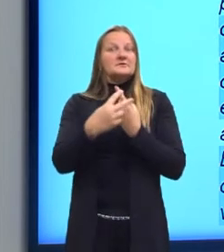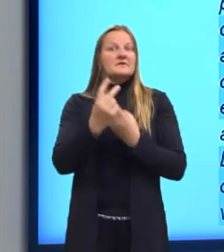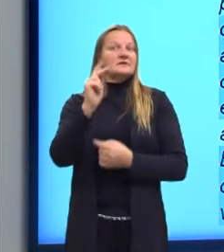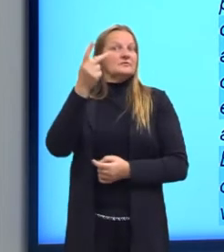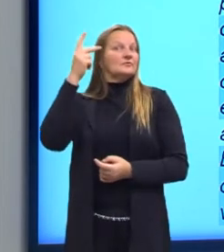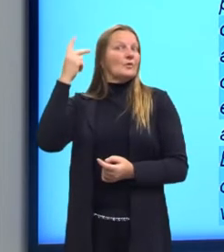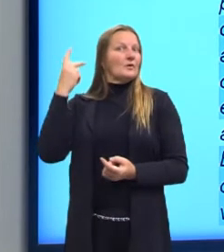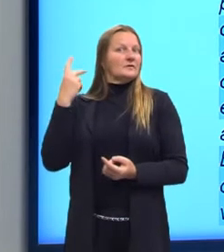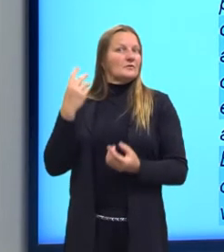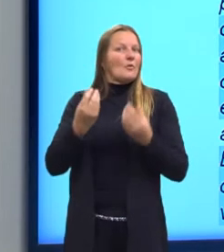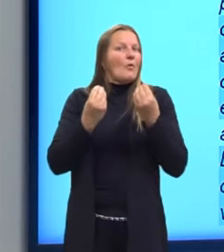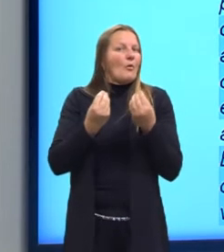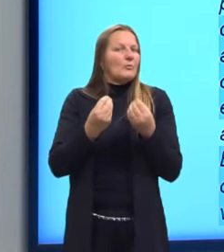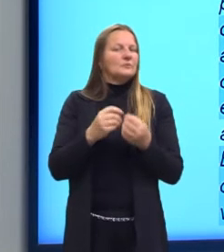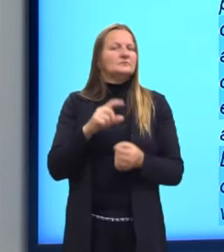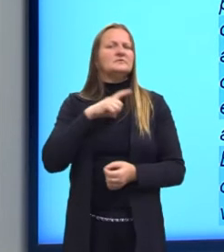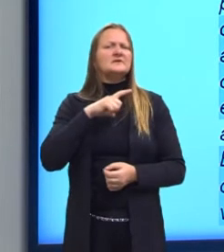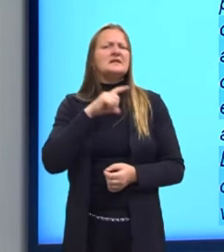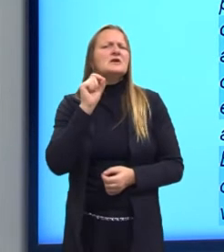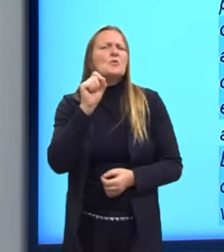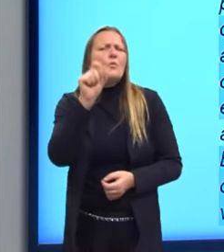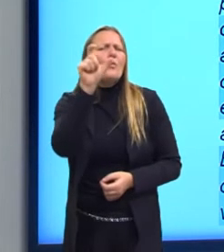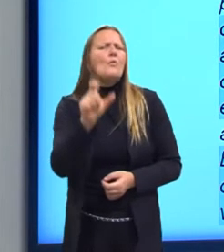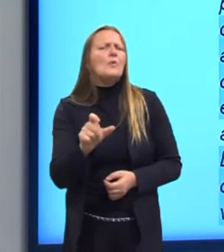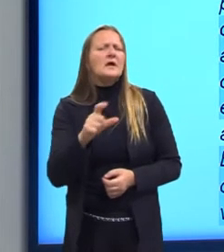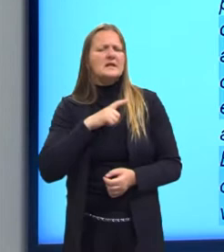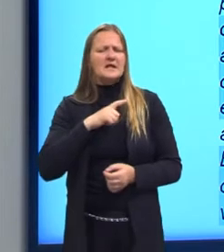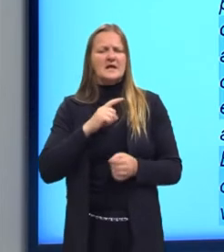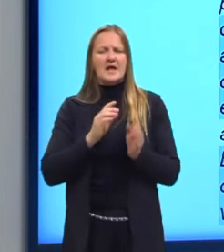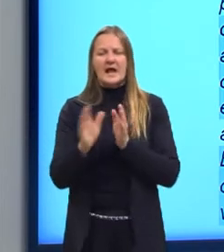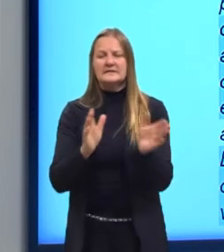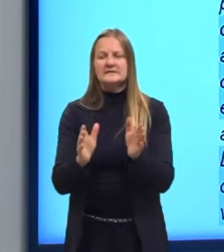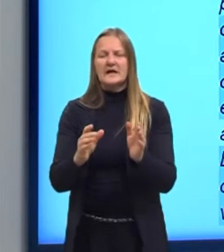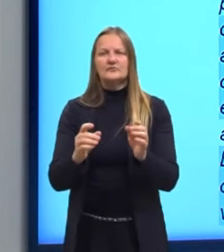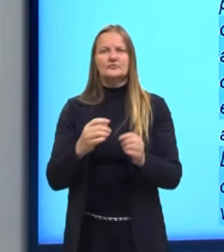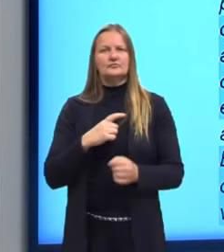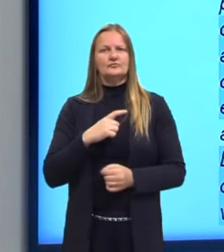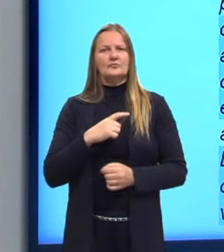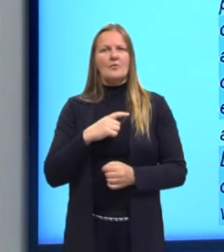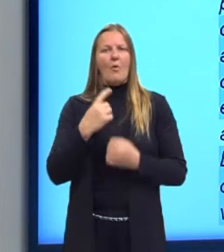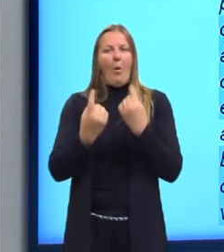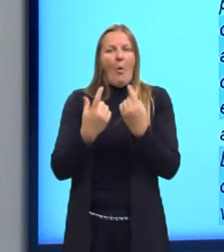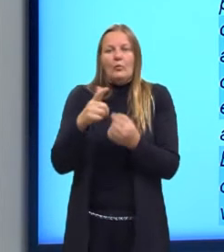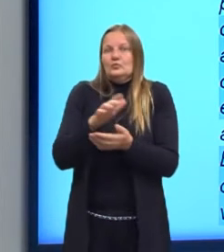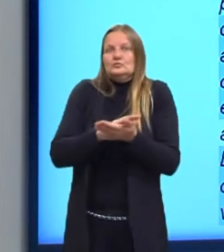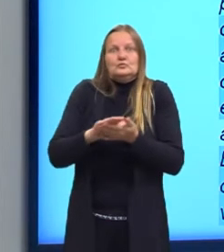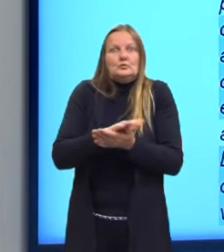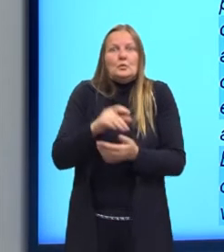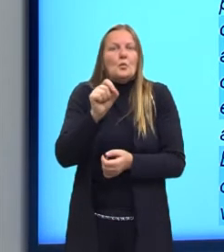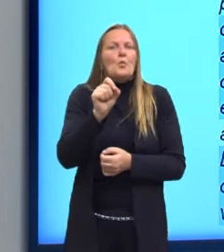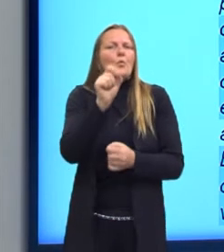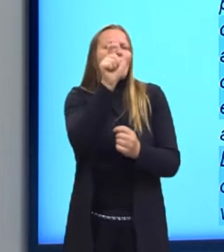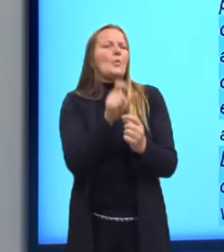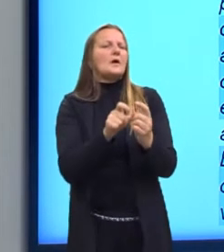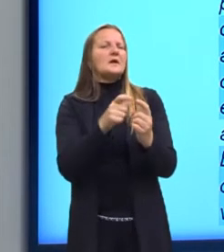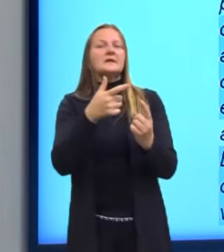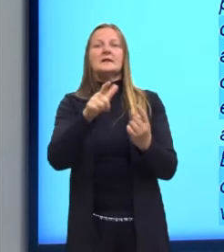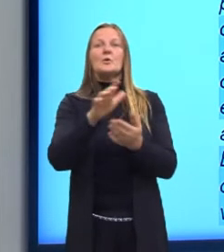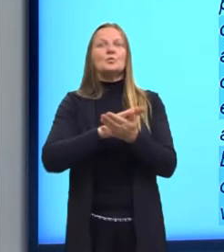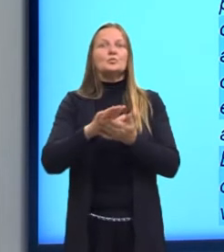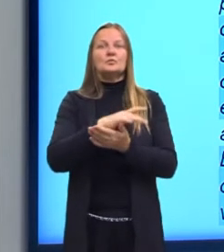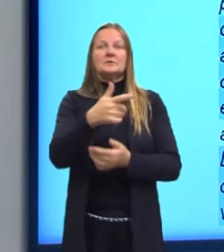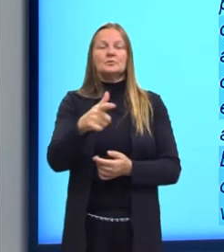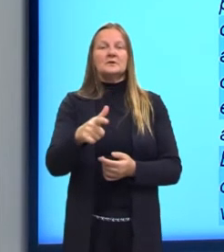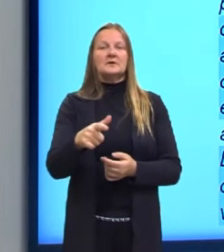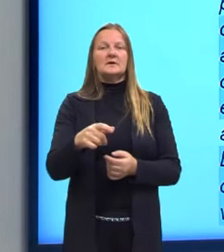para explicar quem tem e quem não tem acesso aos bens que deveriam ser comuns a todos no